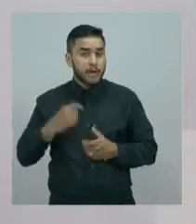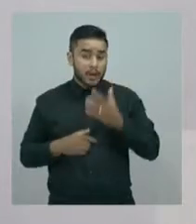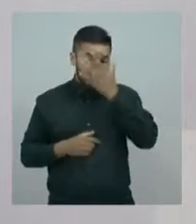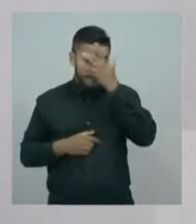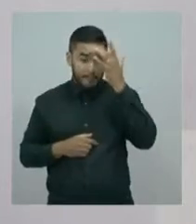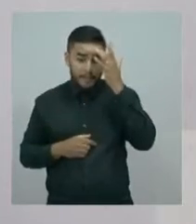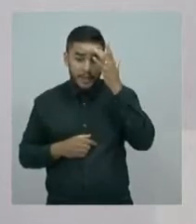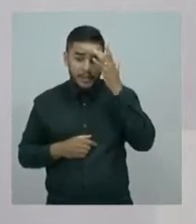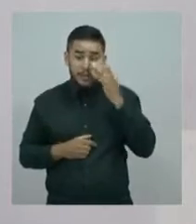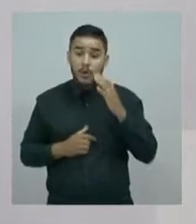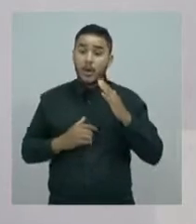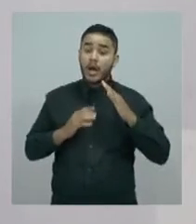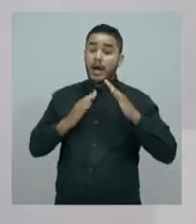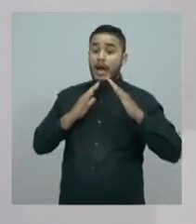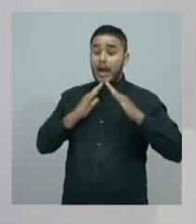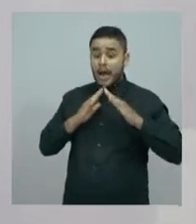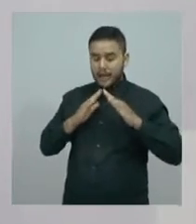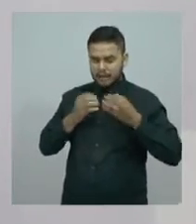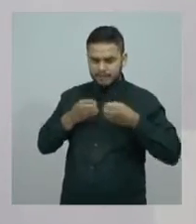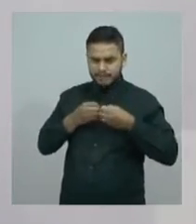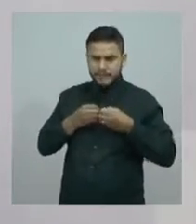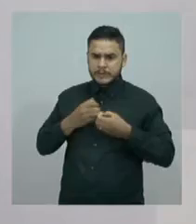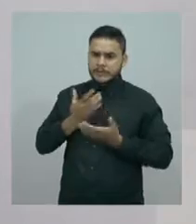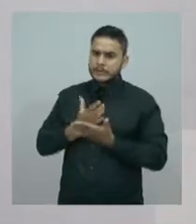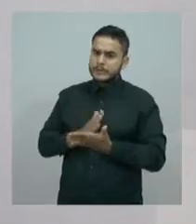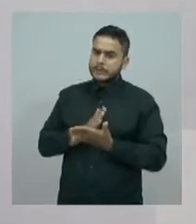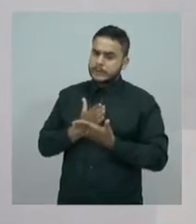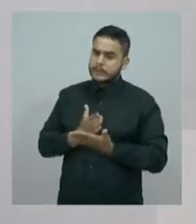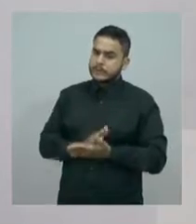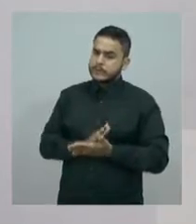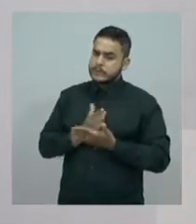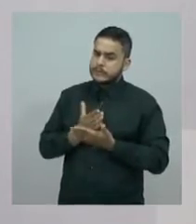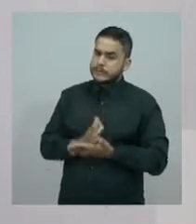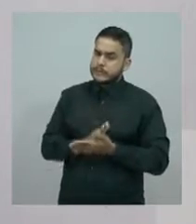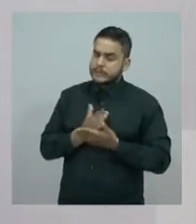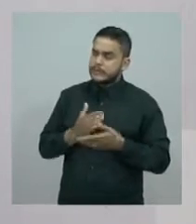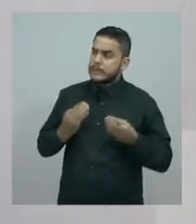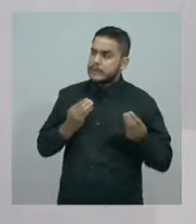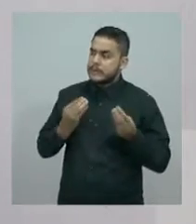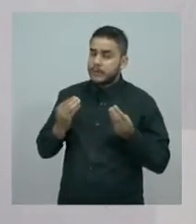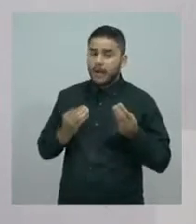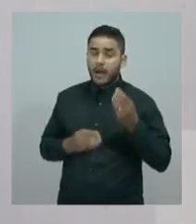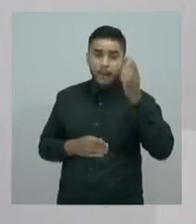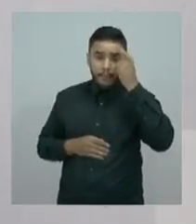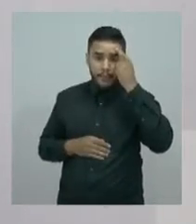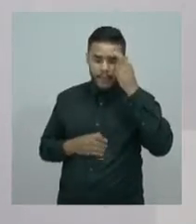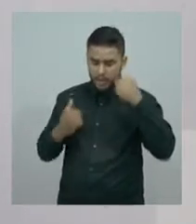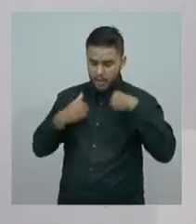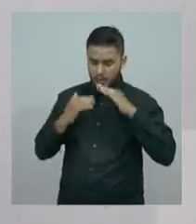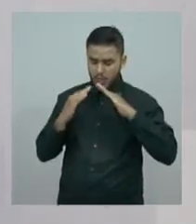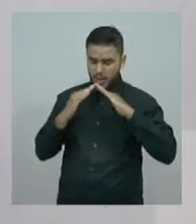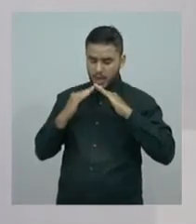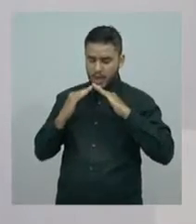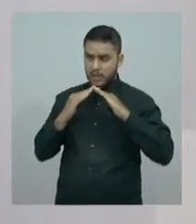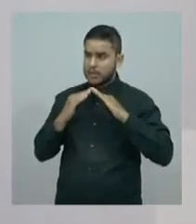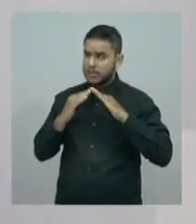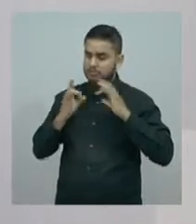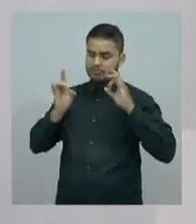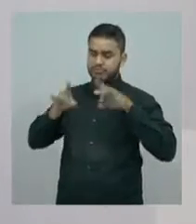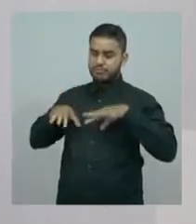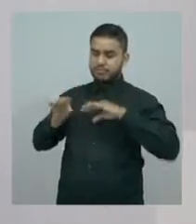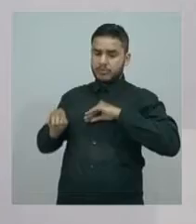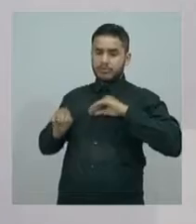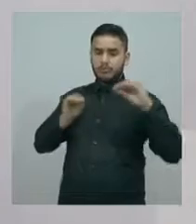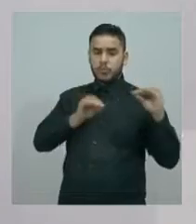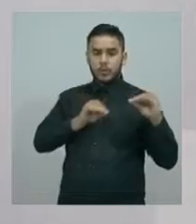Isso acontece muito. Então, a pessoa não vai, dificilmente a pessoa vai se mudar dali por conta disso. Muitas vezes a casa é